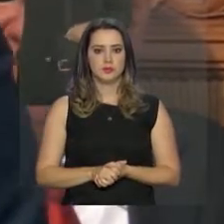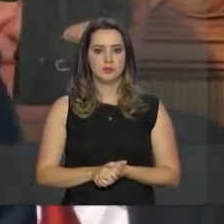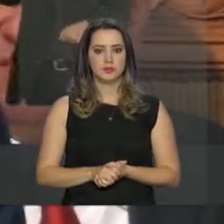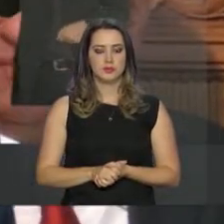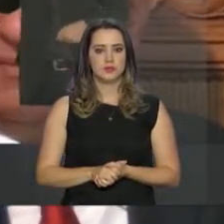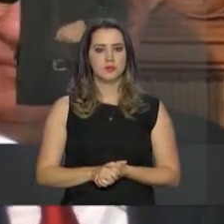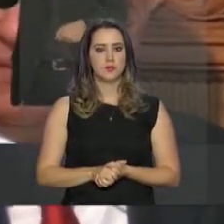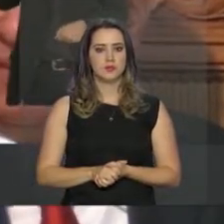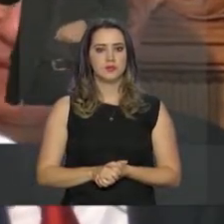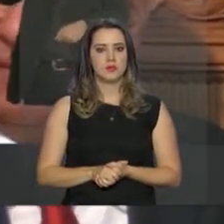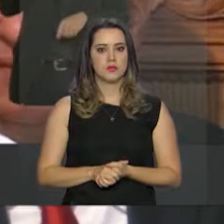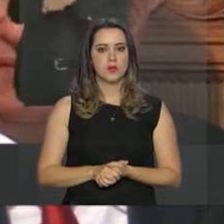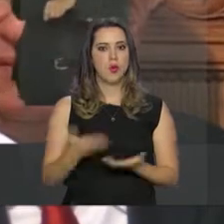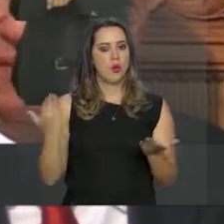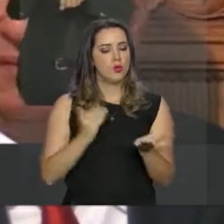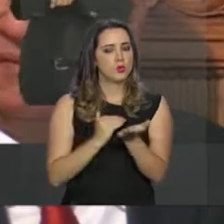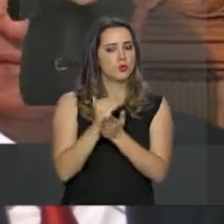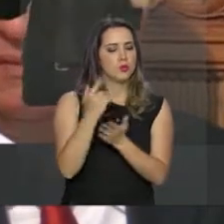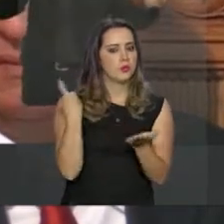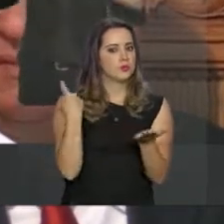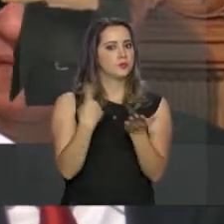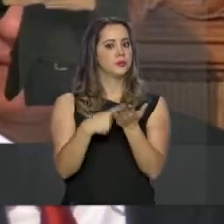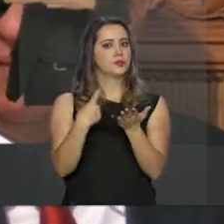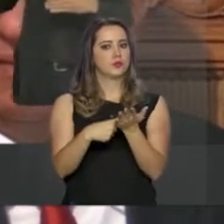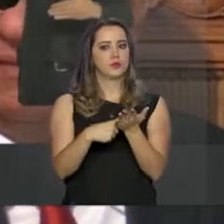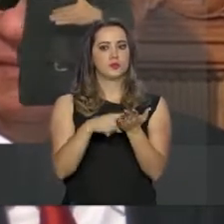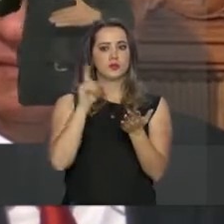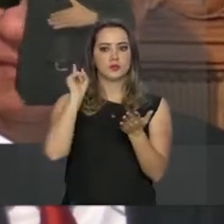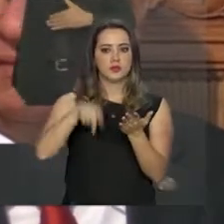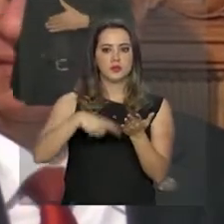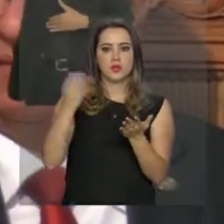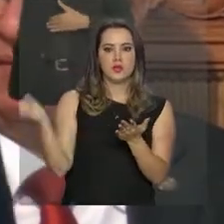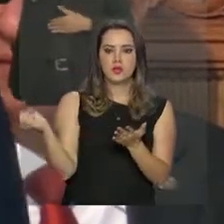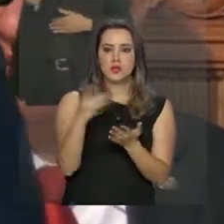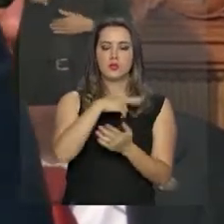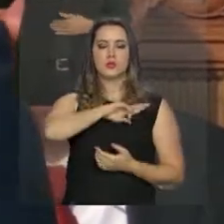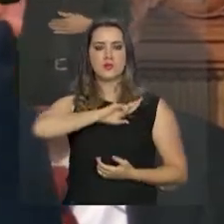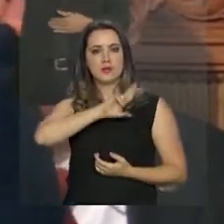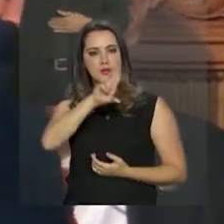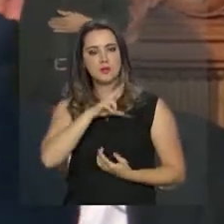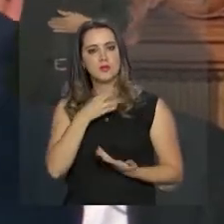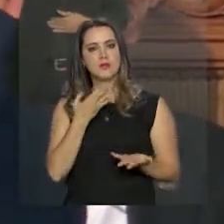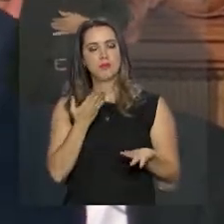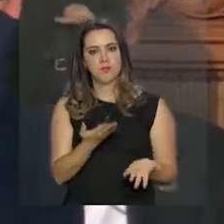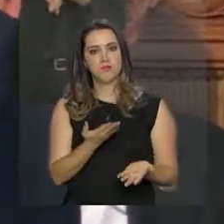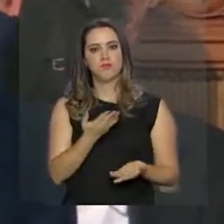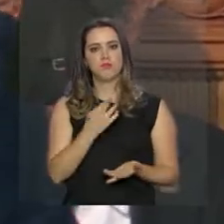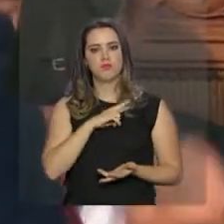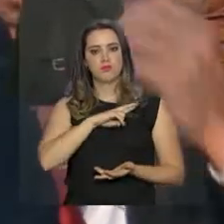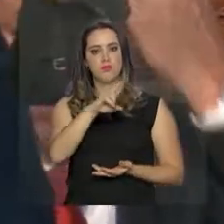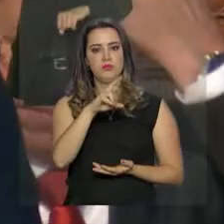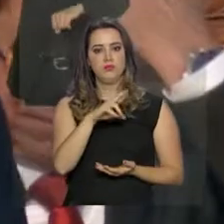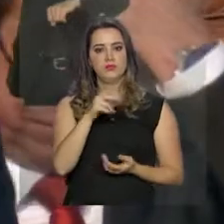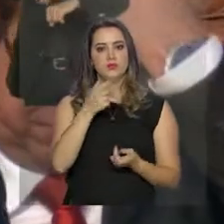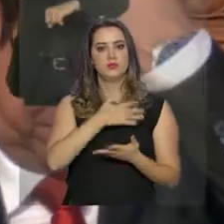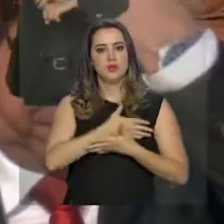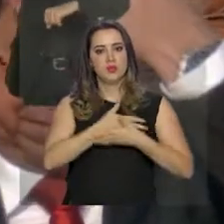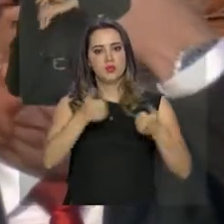hoje se convierte em um compromisso, em uma responsabilidade, ou melhor,